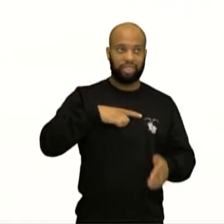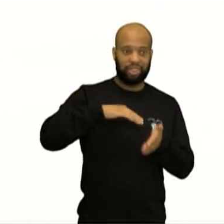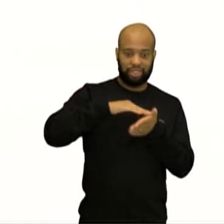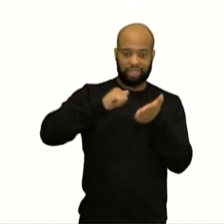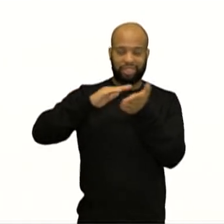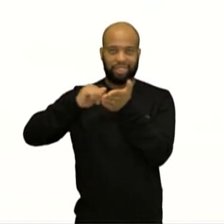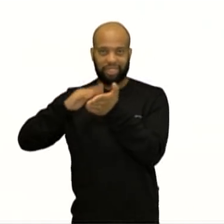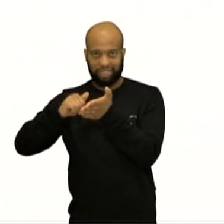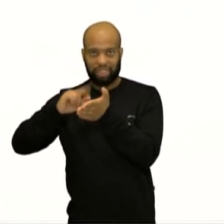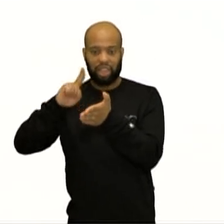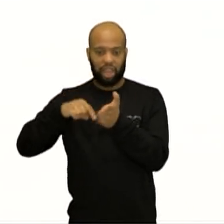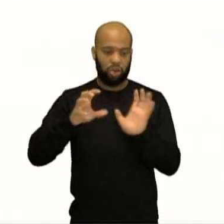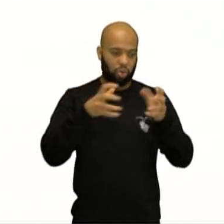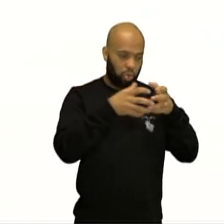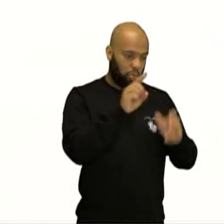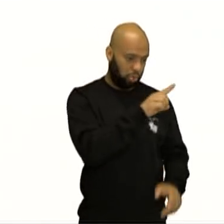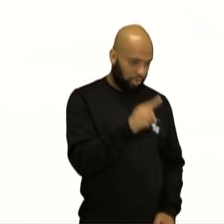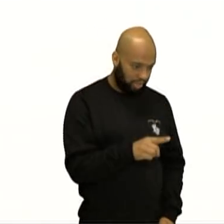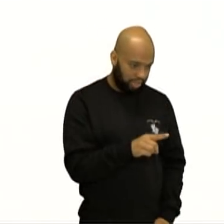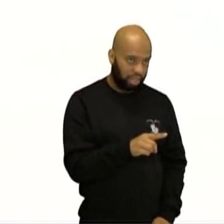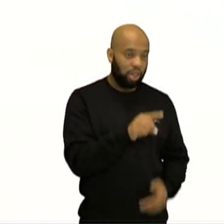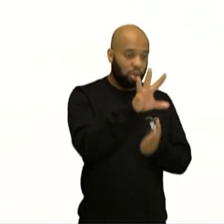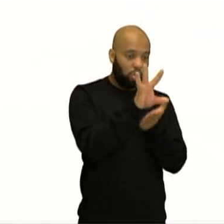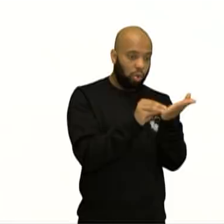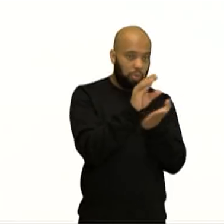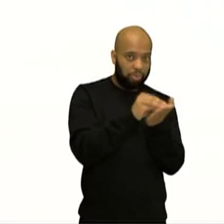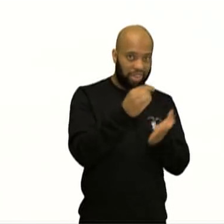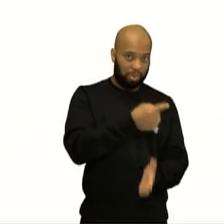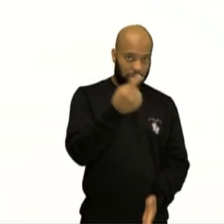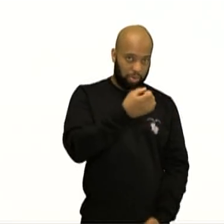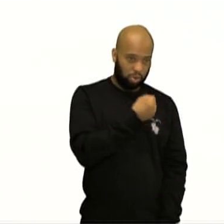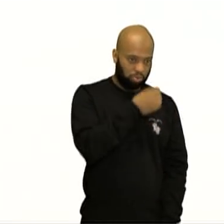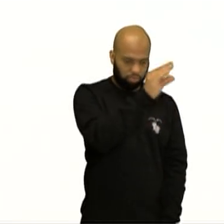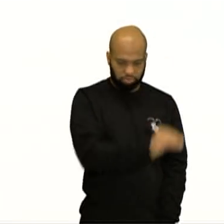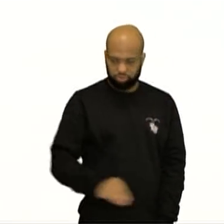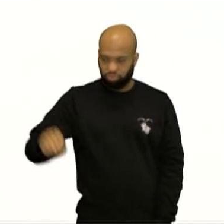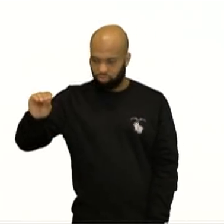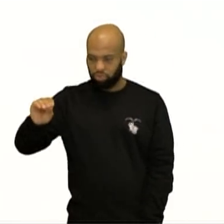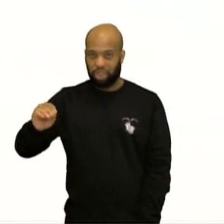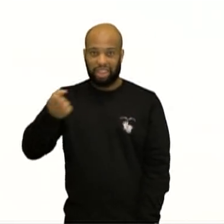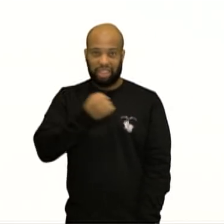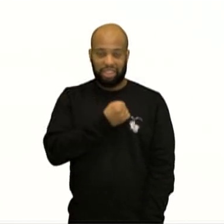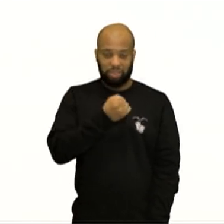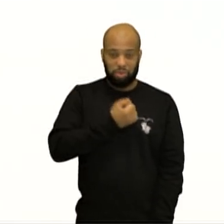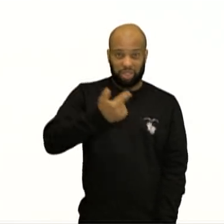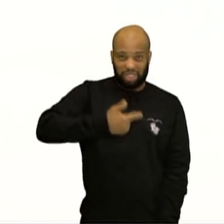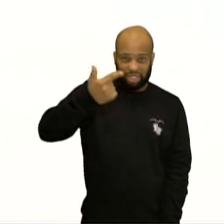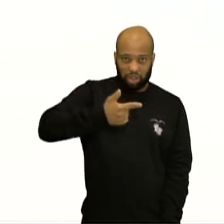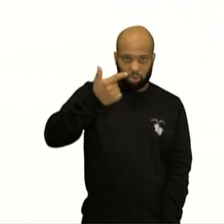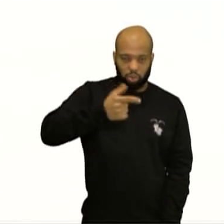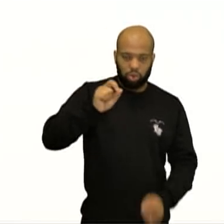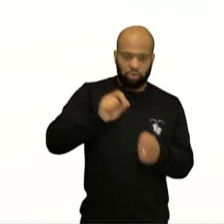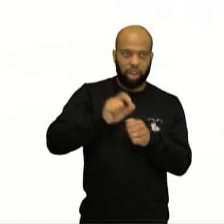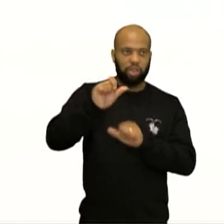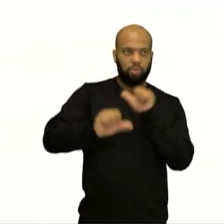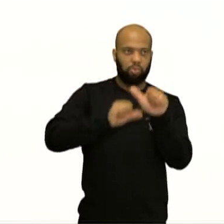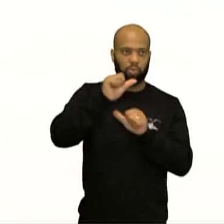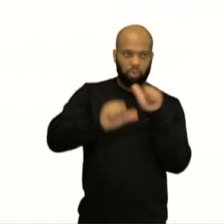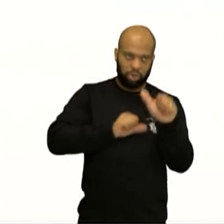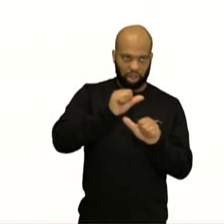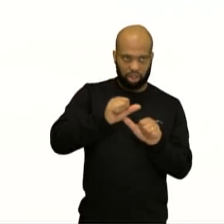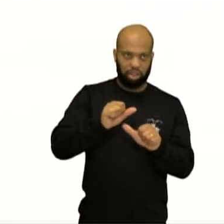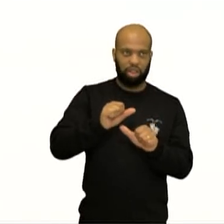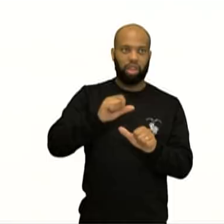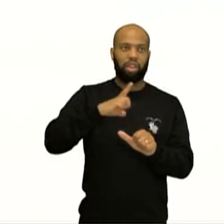subtração de números inteiros, repete o primeiro número e escreve o oposto do segundo número. Agora ficou uma situação, números